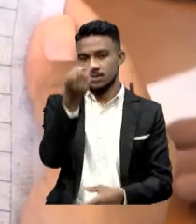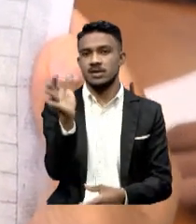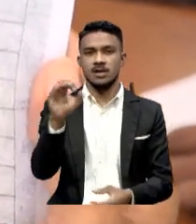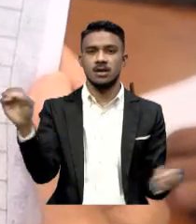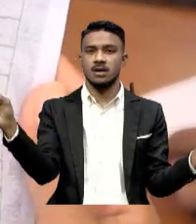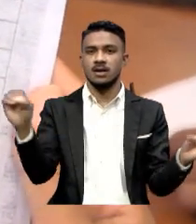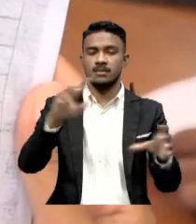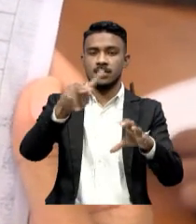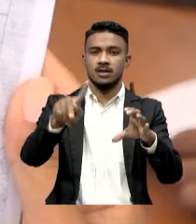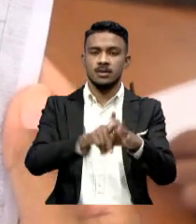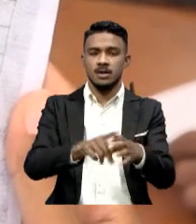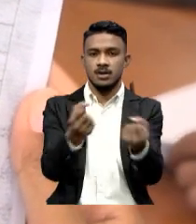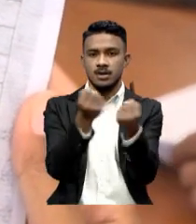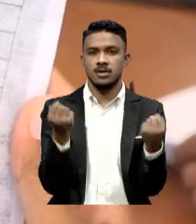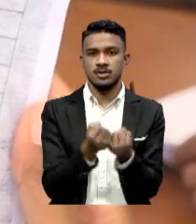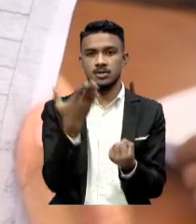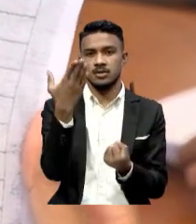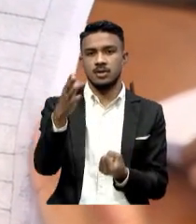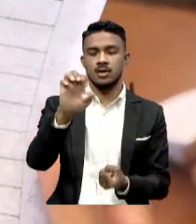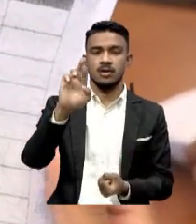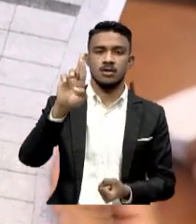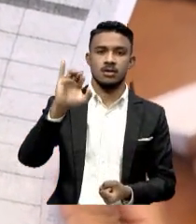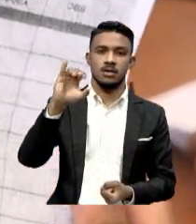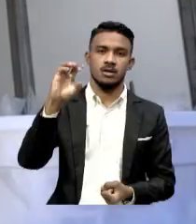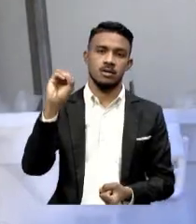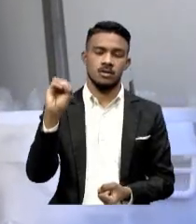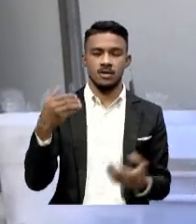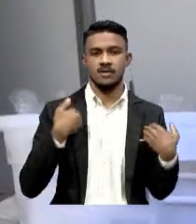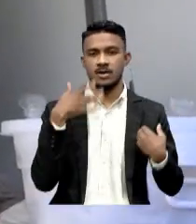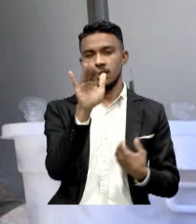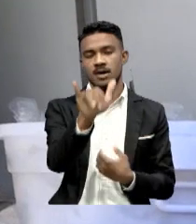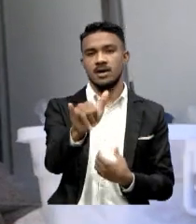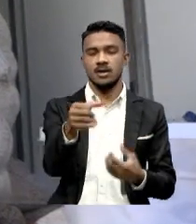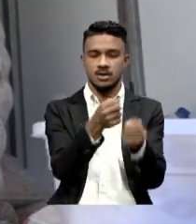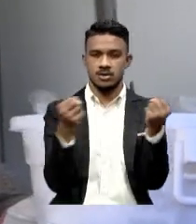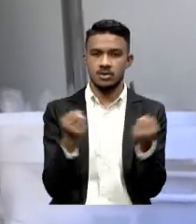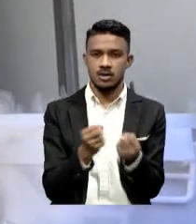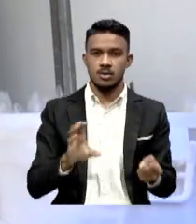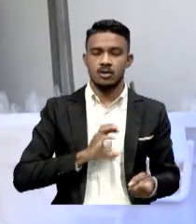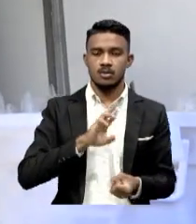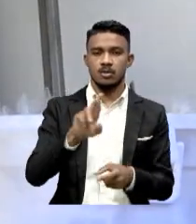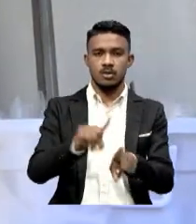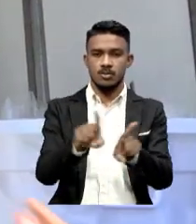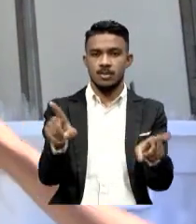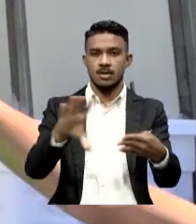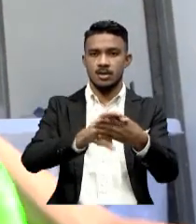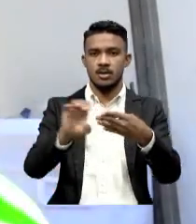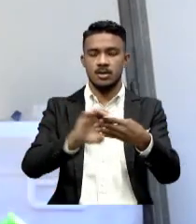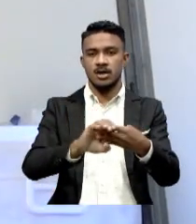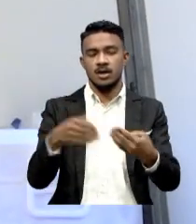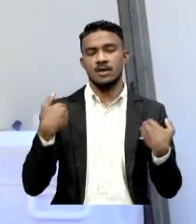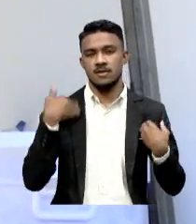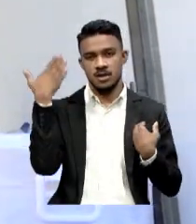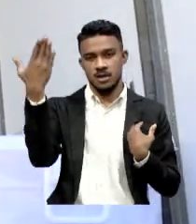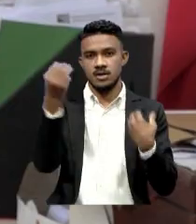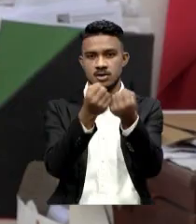refere. Eurico explica, mas que durante ne sira hela ija suku Comoro, mas be cartão eleitoral se pertence ba suku selu.